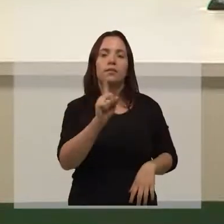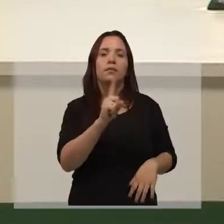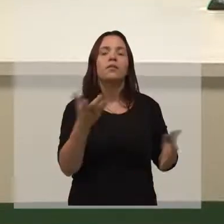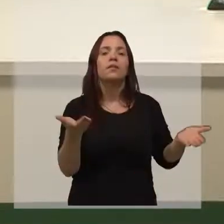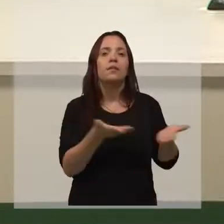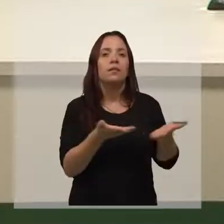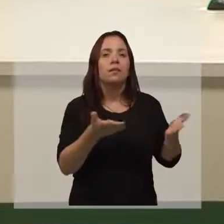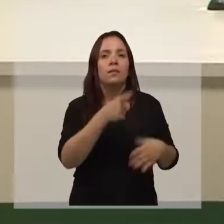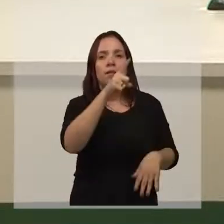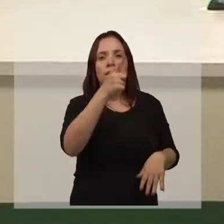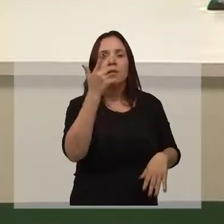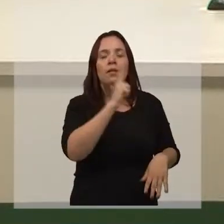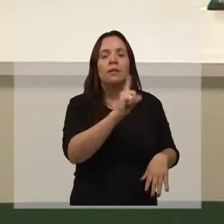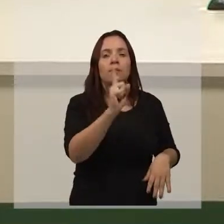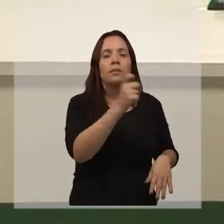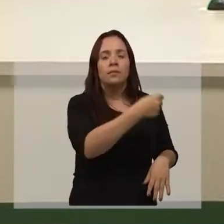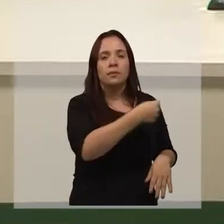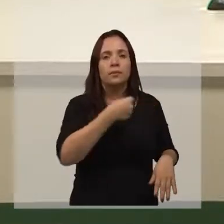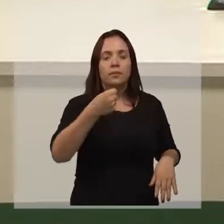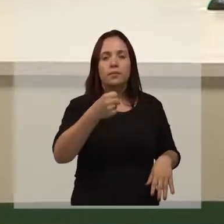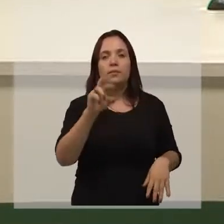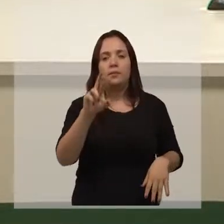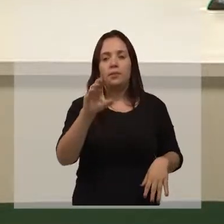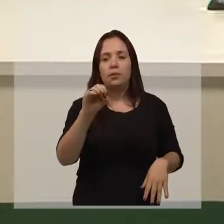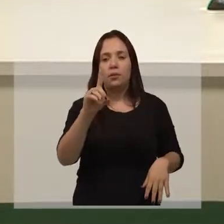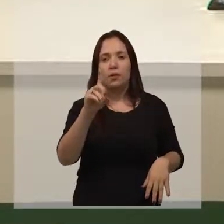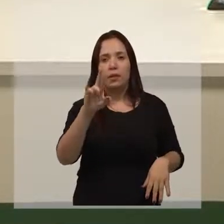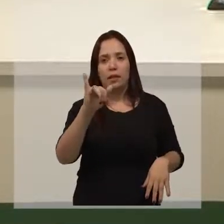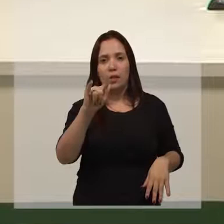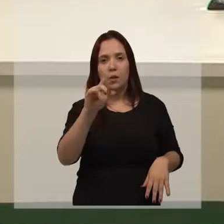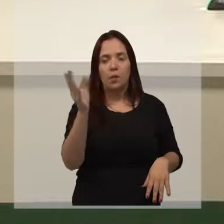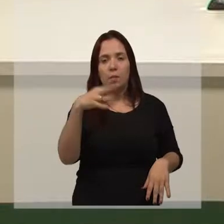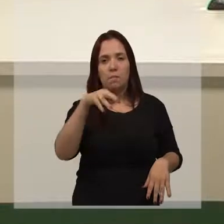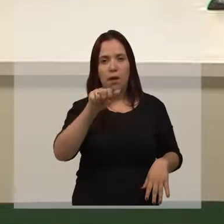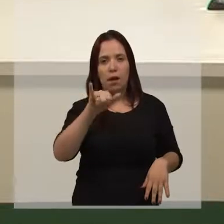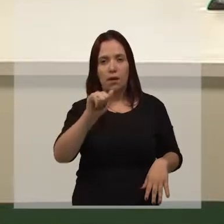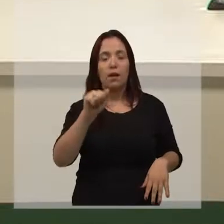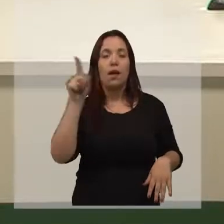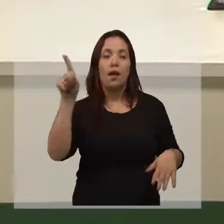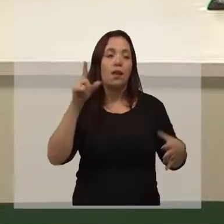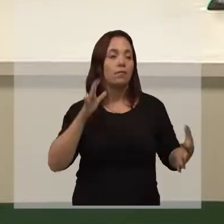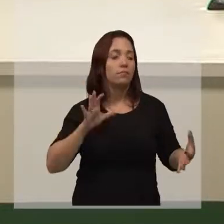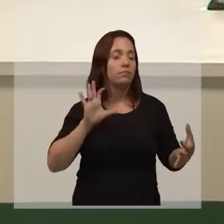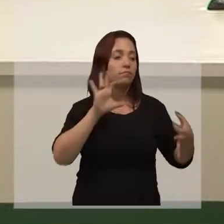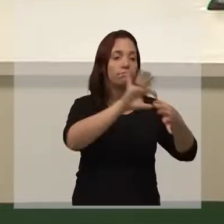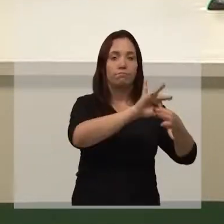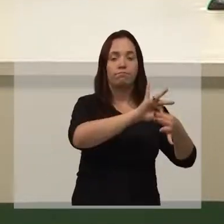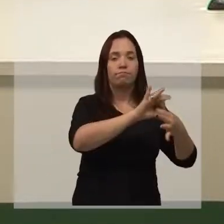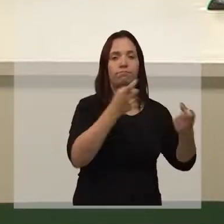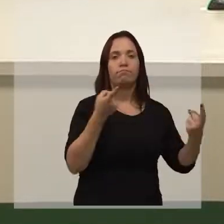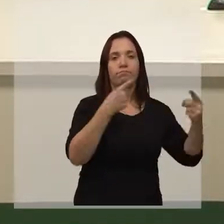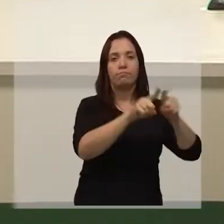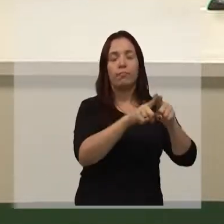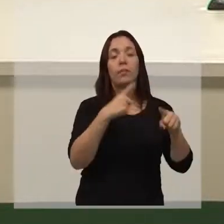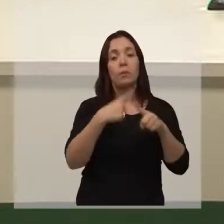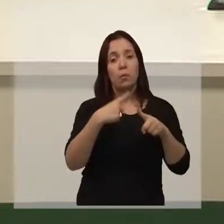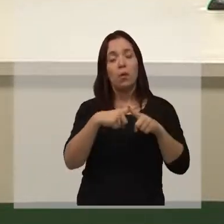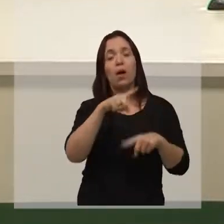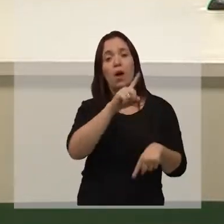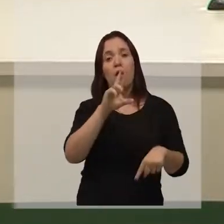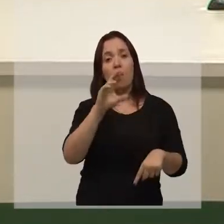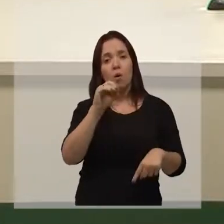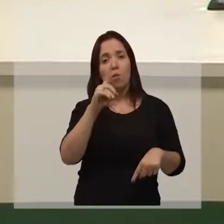ganharia do presidente da Câmara, Rodrigo Maia, e se aliou ao Rodrigo Maia. Mas o Rodrigo Maia tem um pensamento